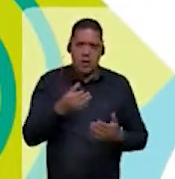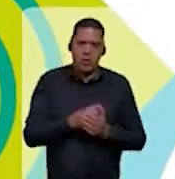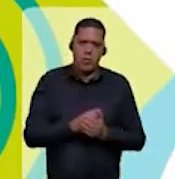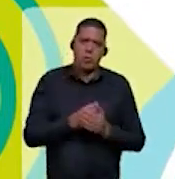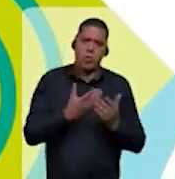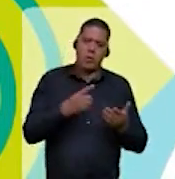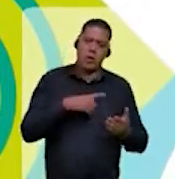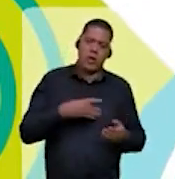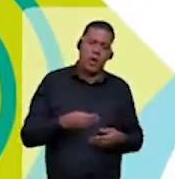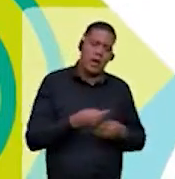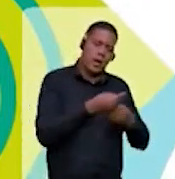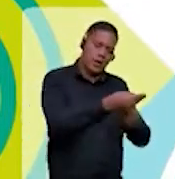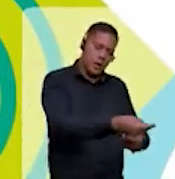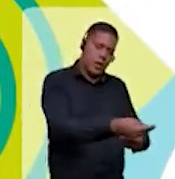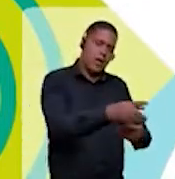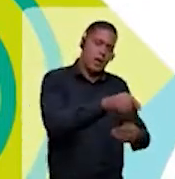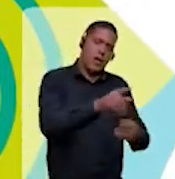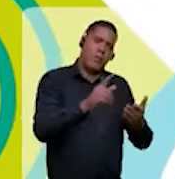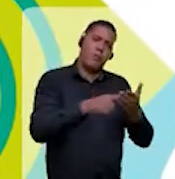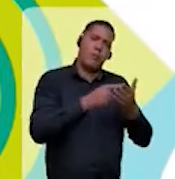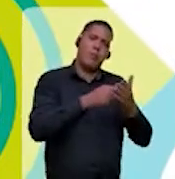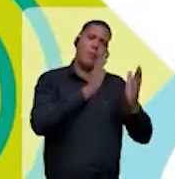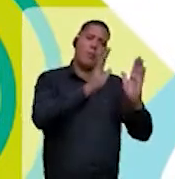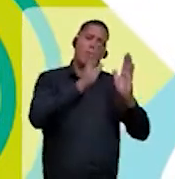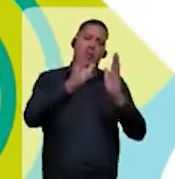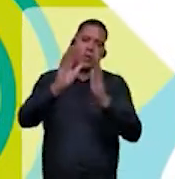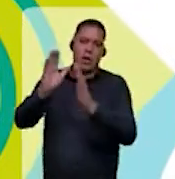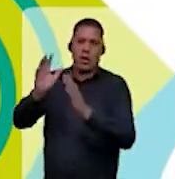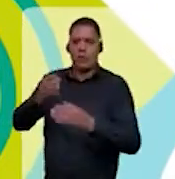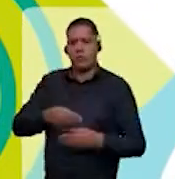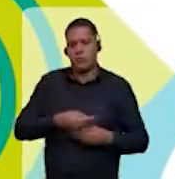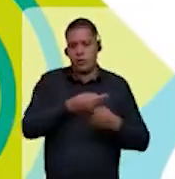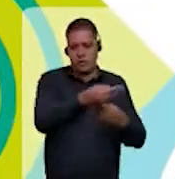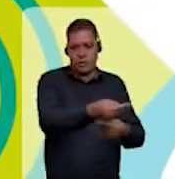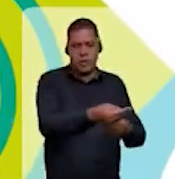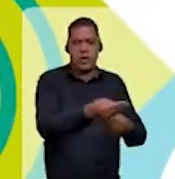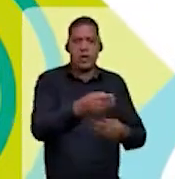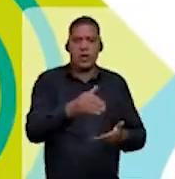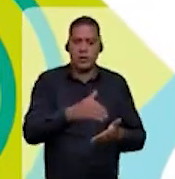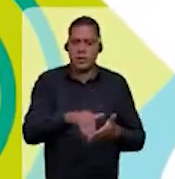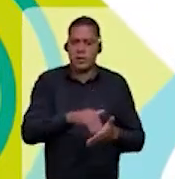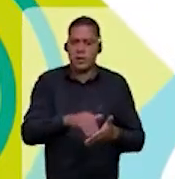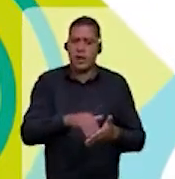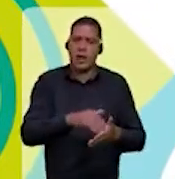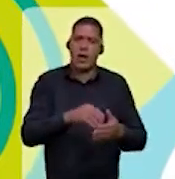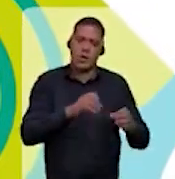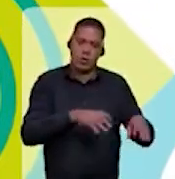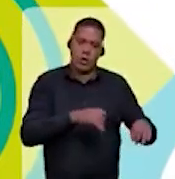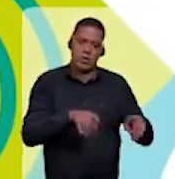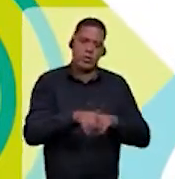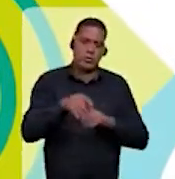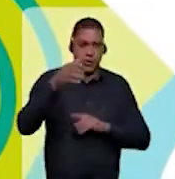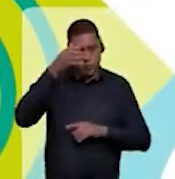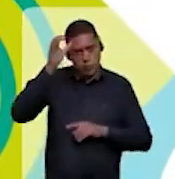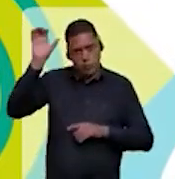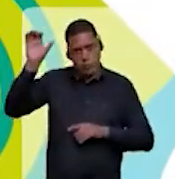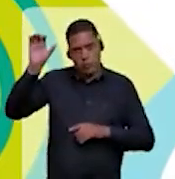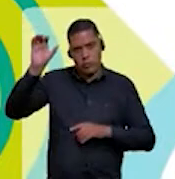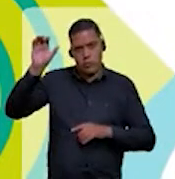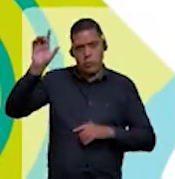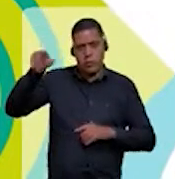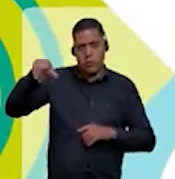a entrega né do dessa biblioteca foi entregue ao secretário de comunicação e cultura do ministério das relações